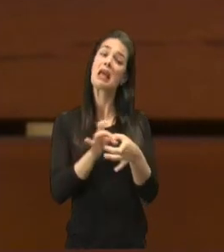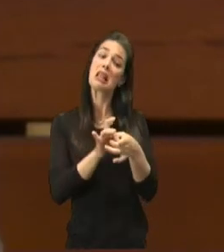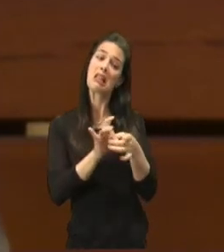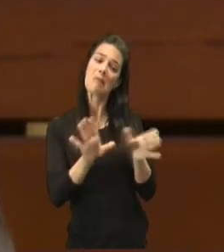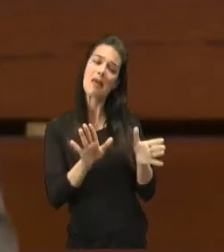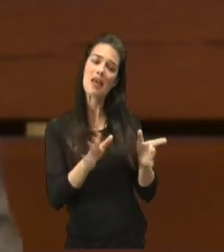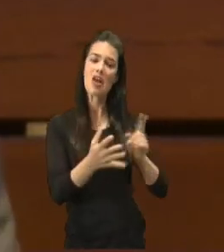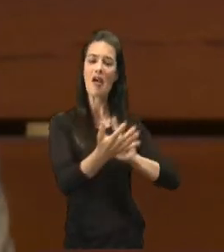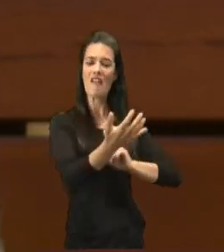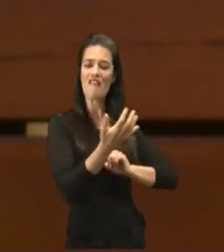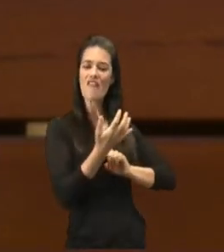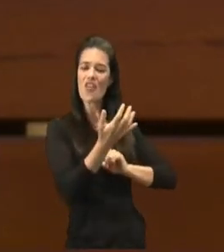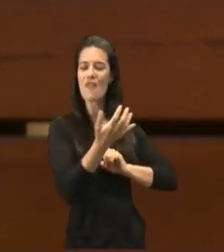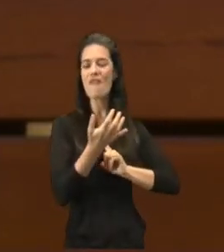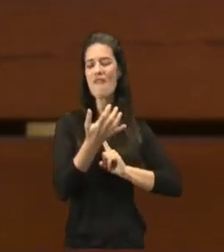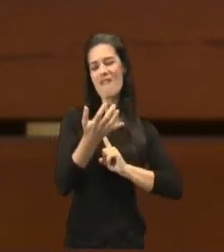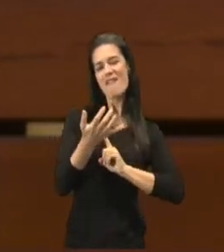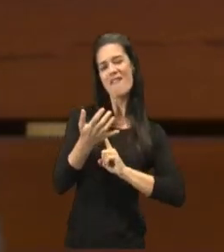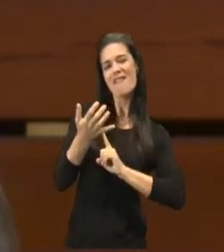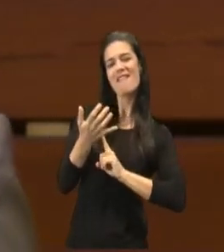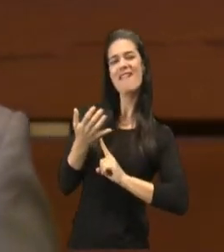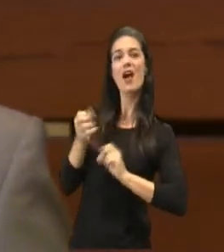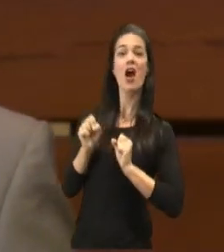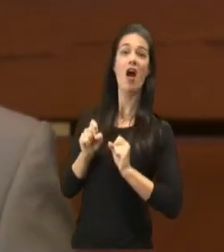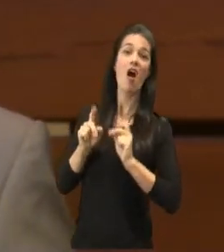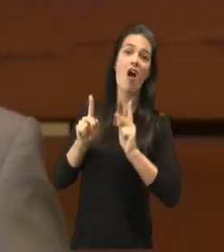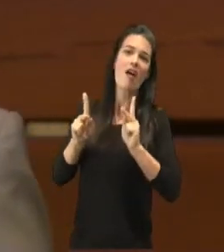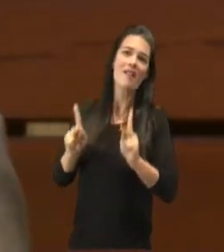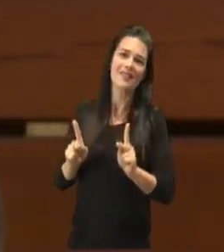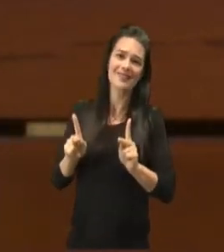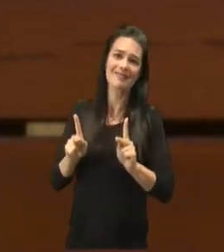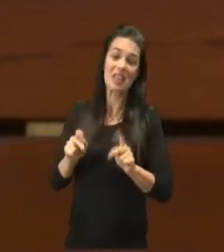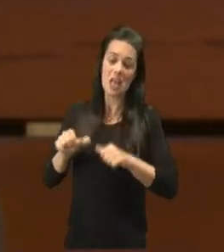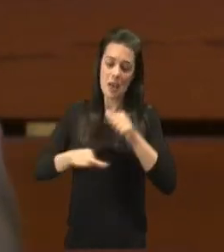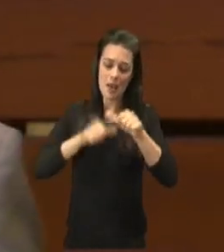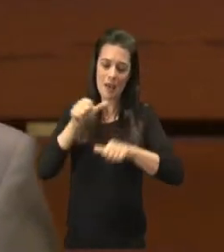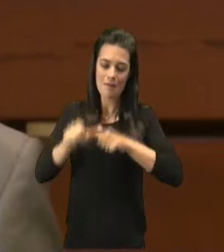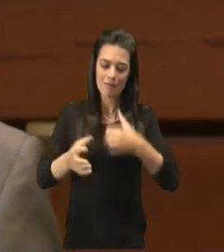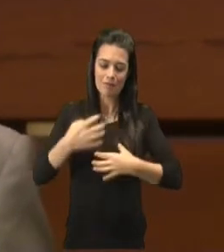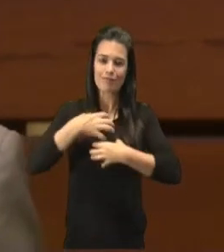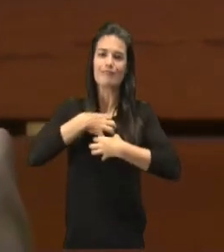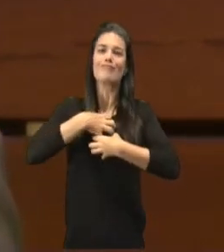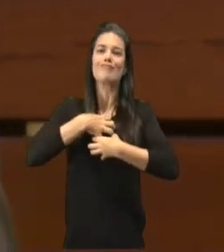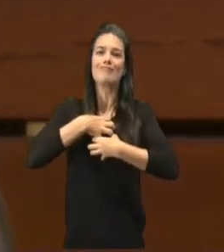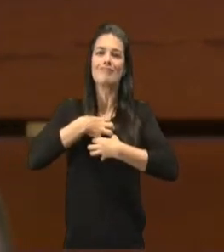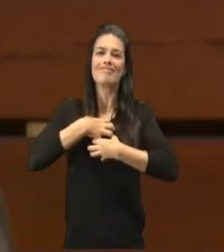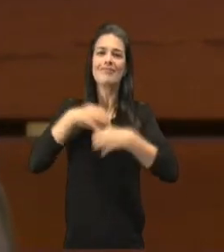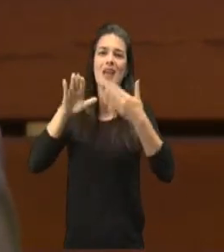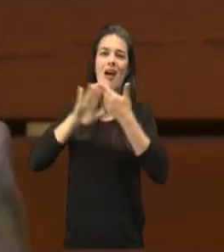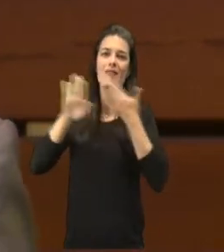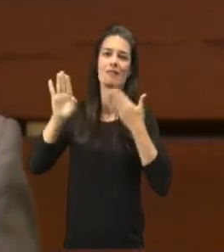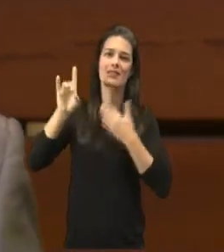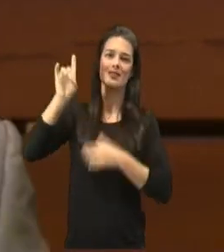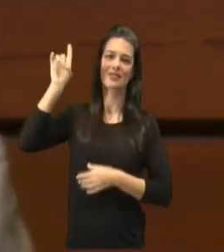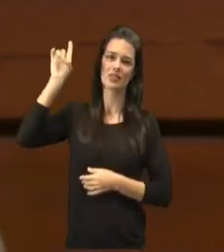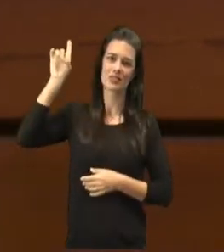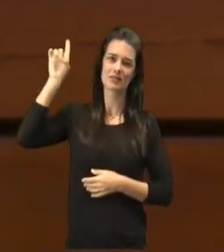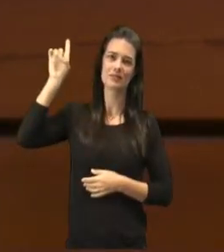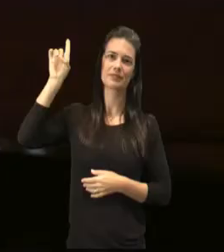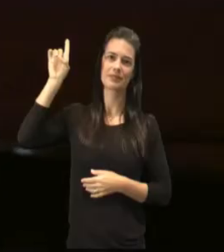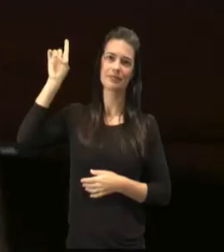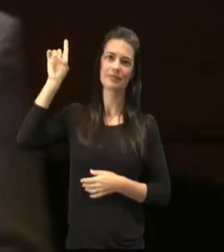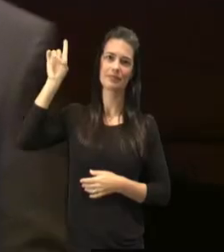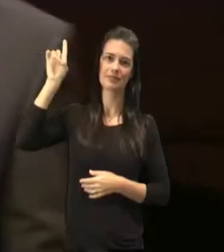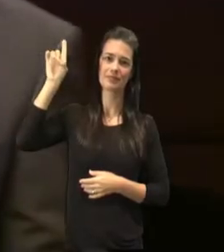as influências externas pudessem tomar conta da sua vivência espiritual. Quando nós lemos